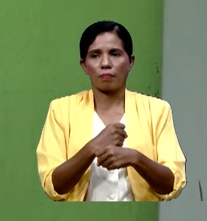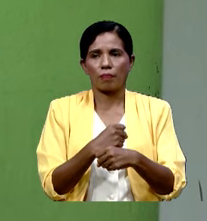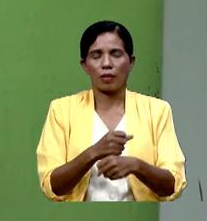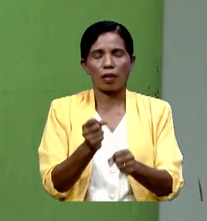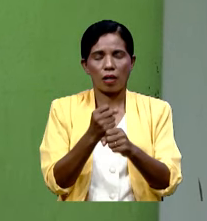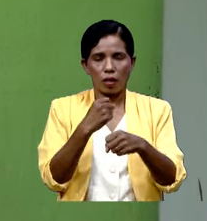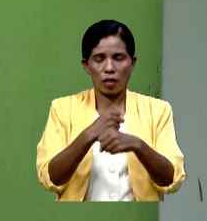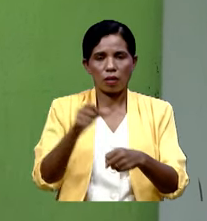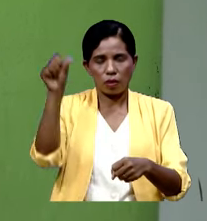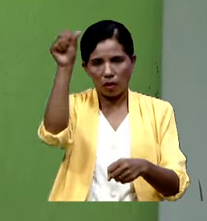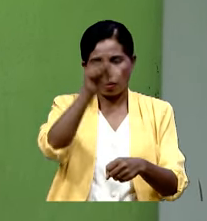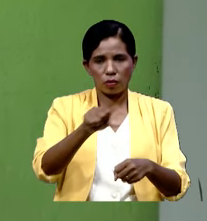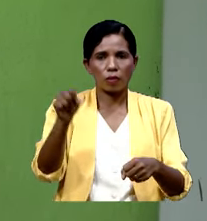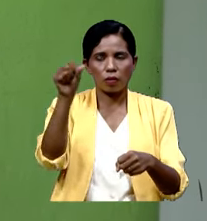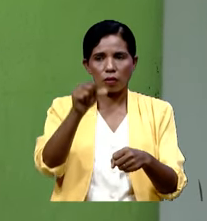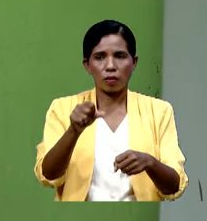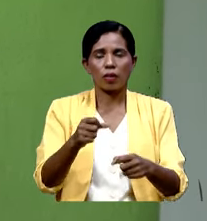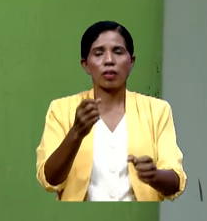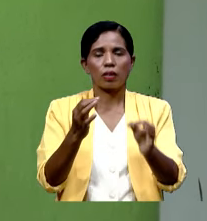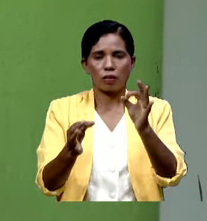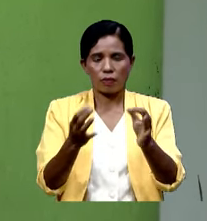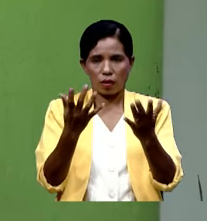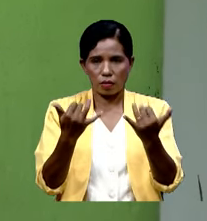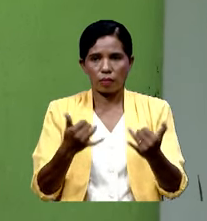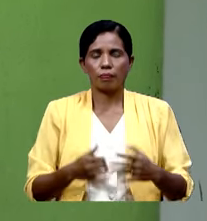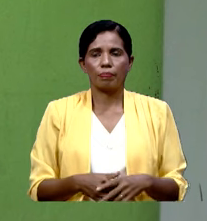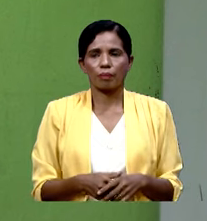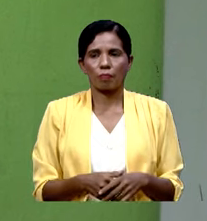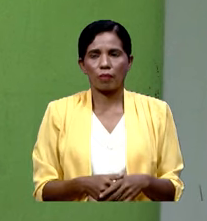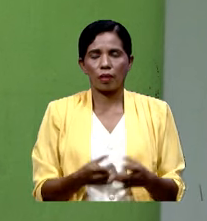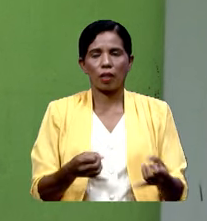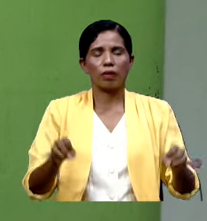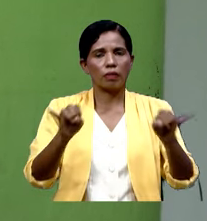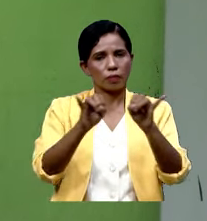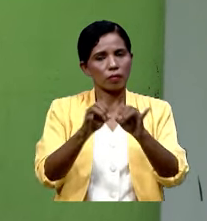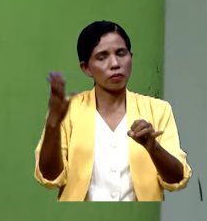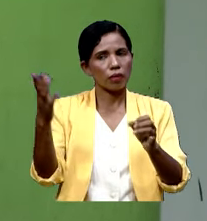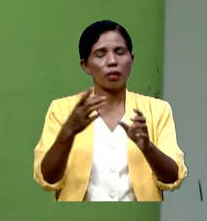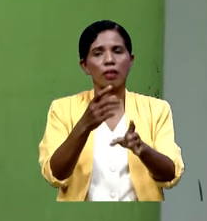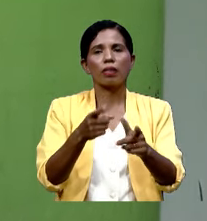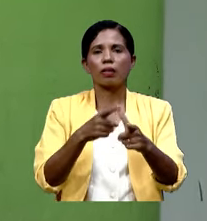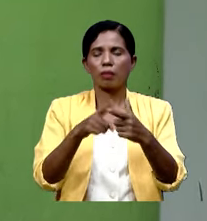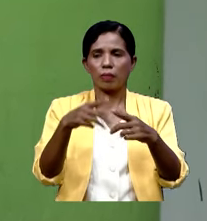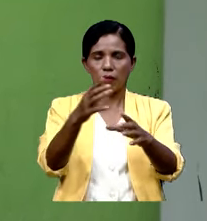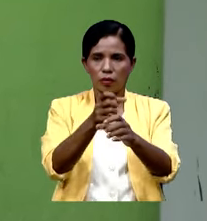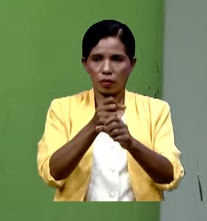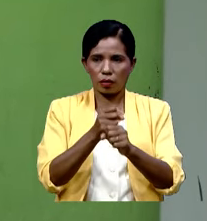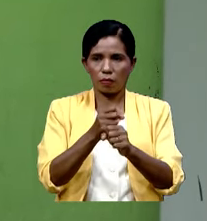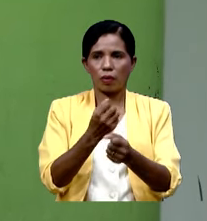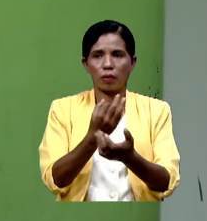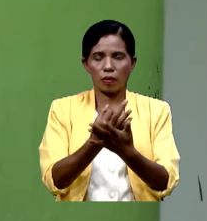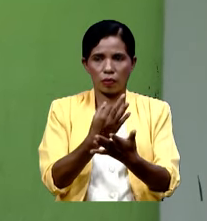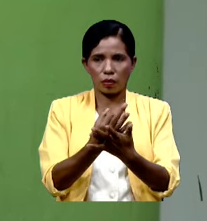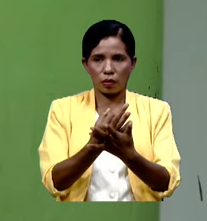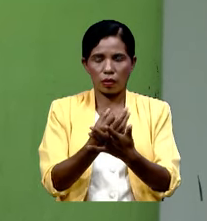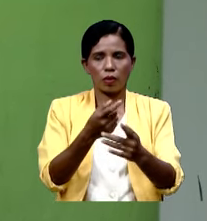auditório, é? Agora, se a instituição refere depois simu osang nebe maka